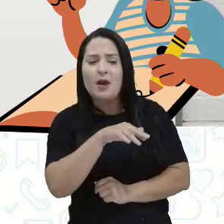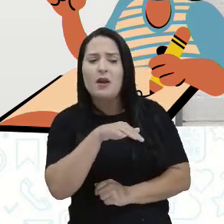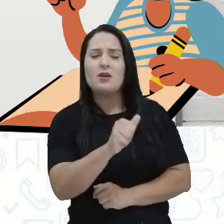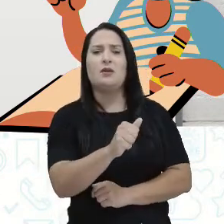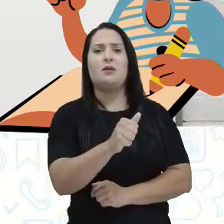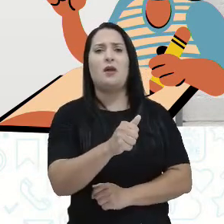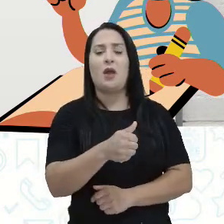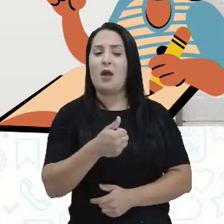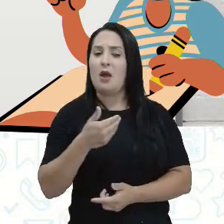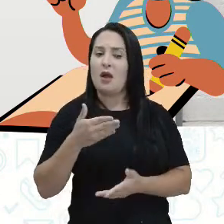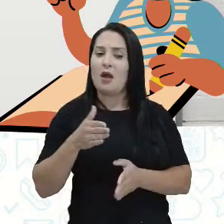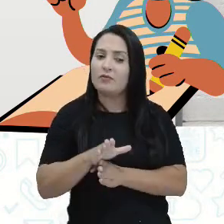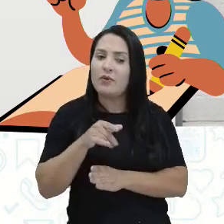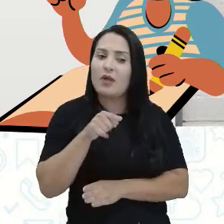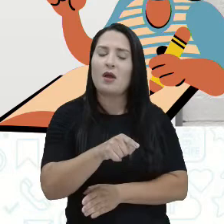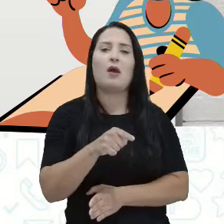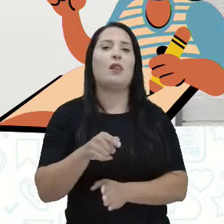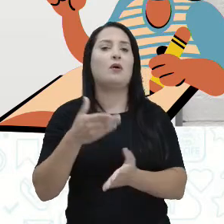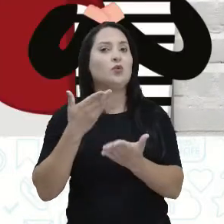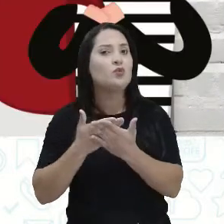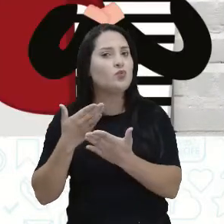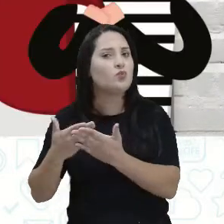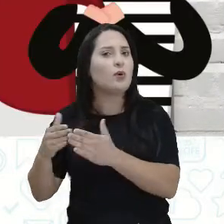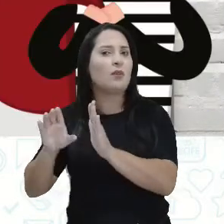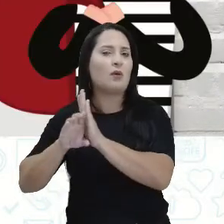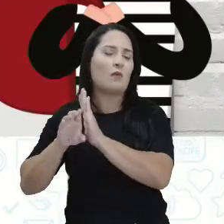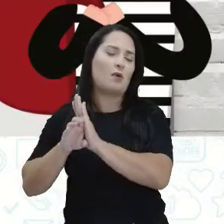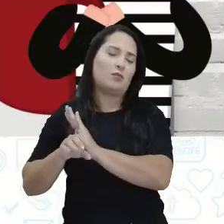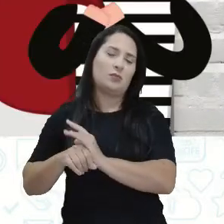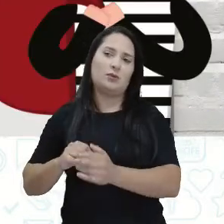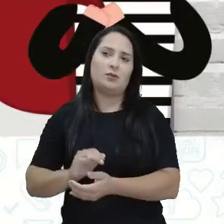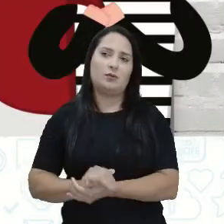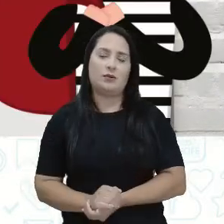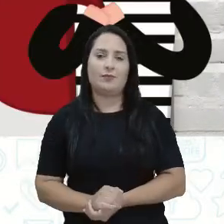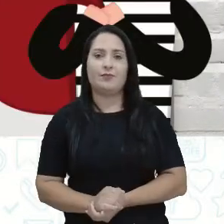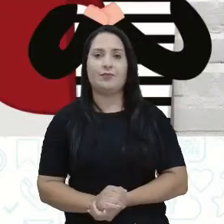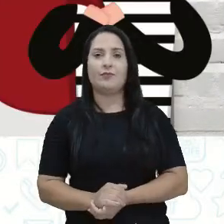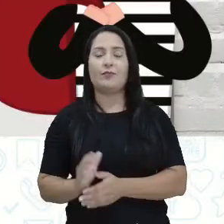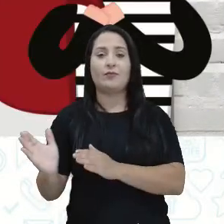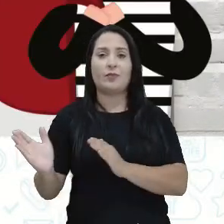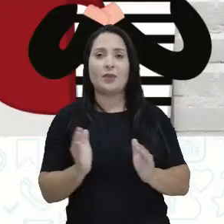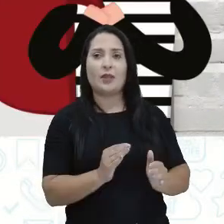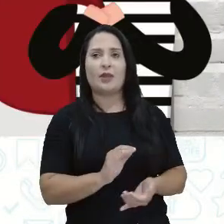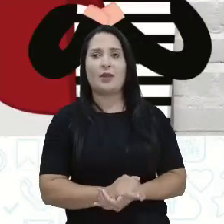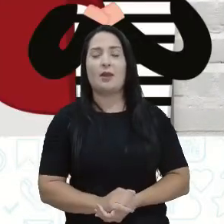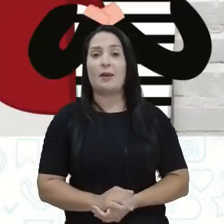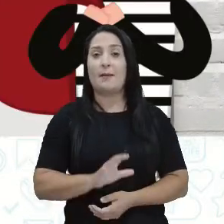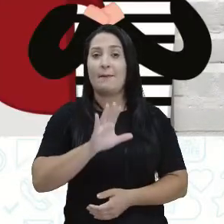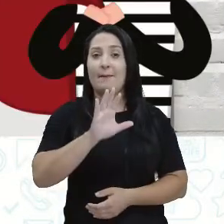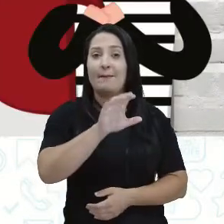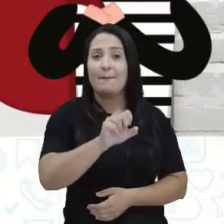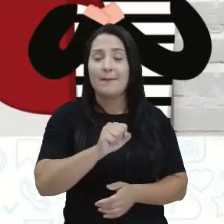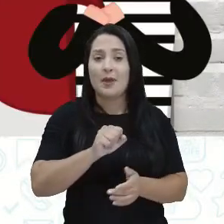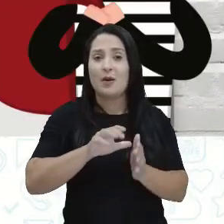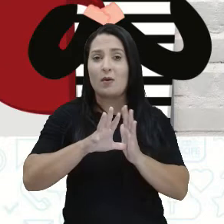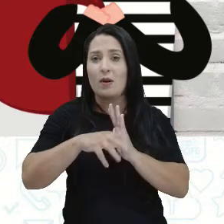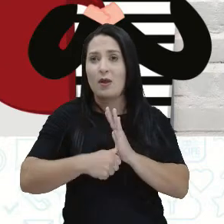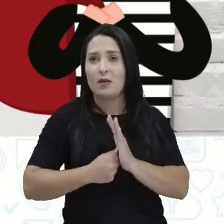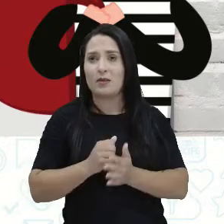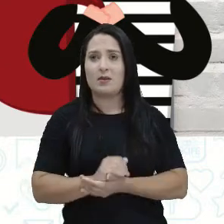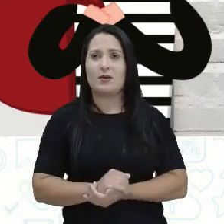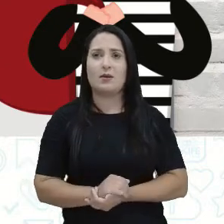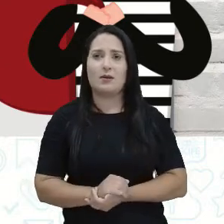ela estudar os capítulos. Quando eu uso pega ladrão e eu uso o vocativo ladrão,